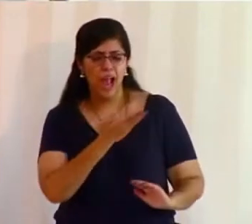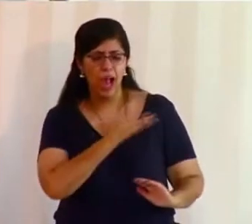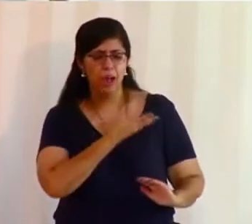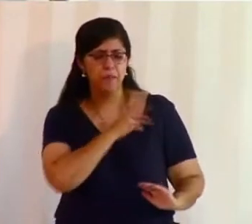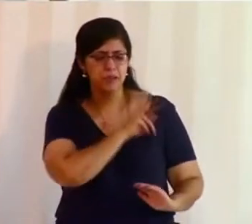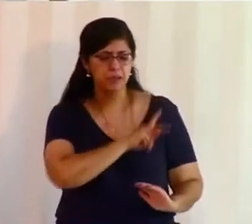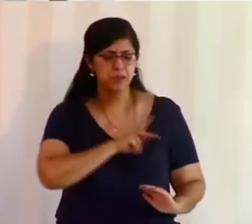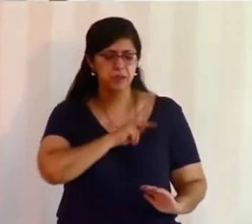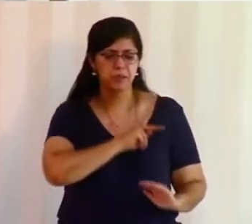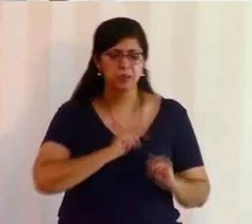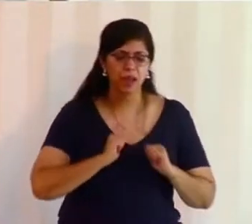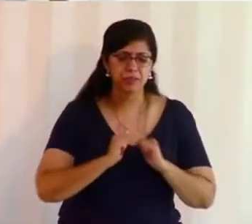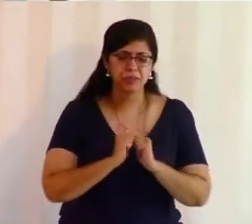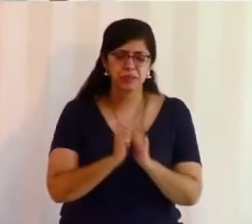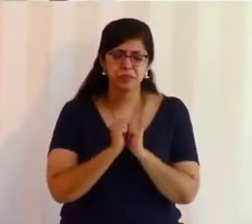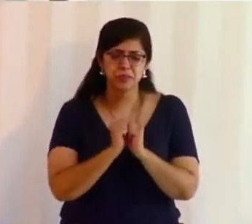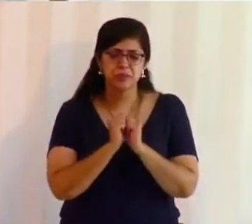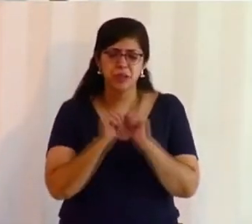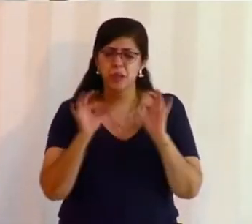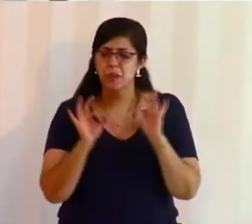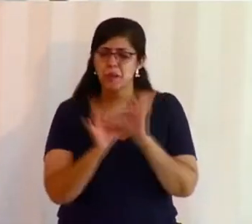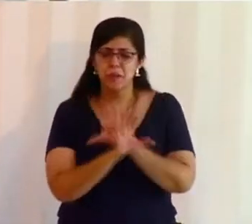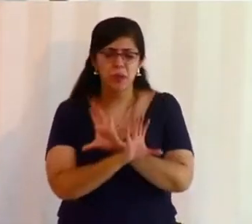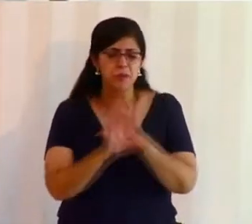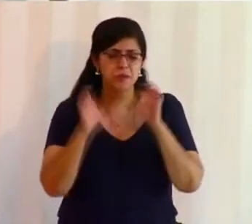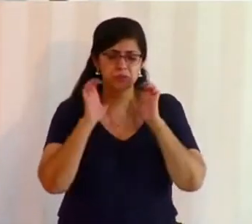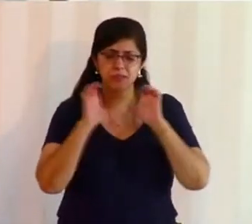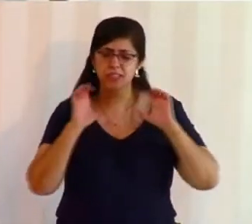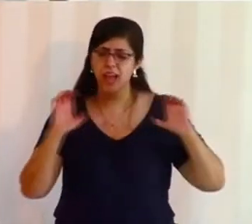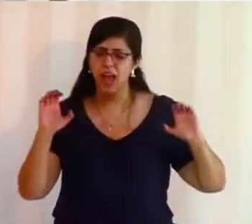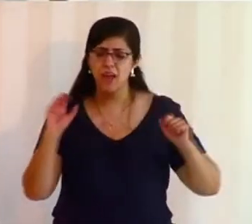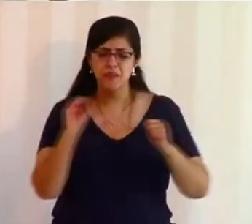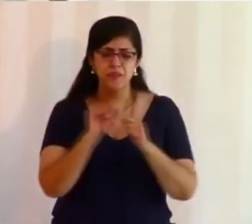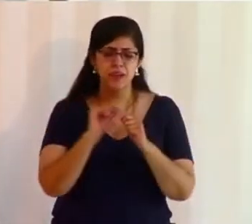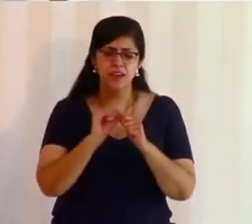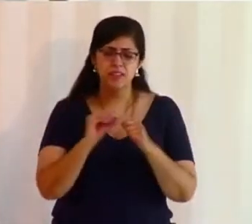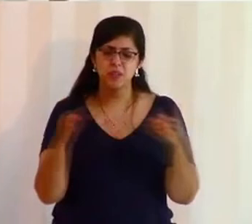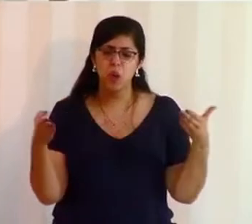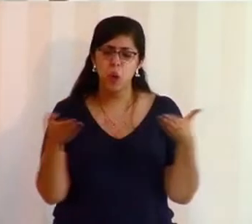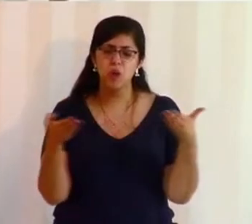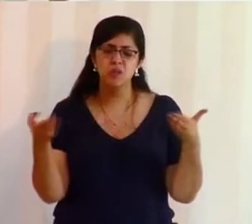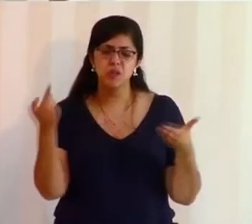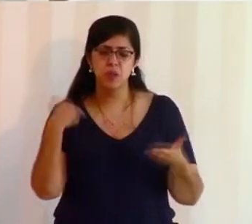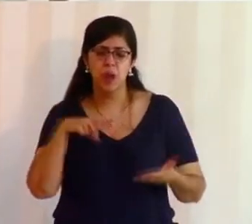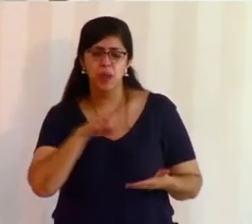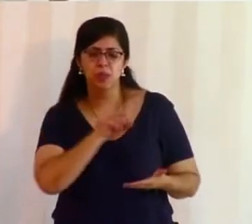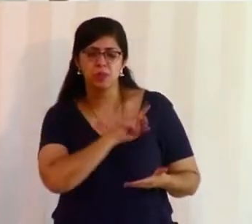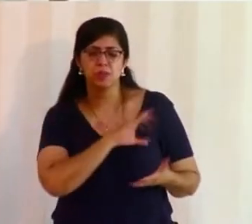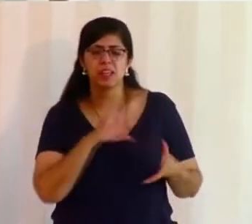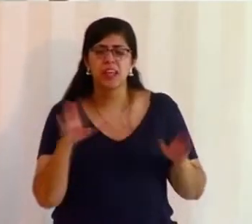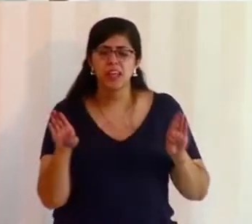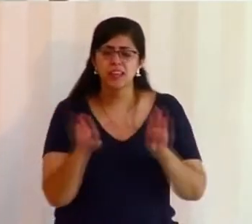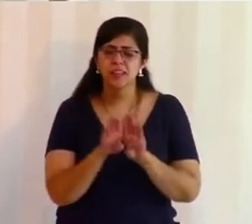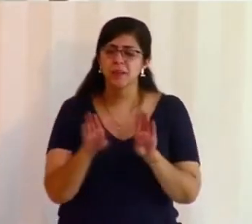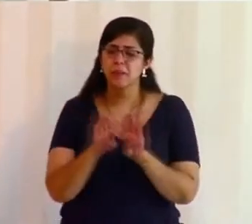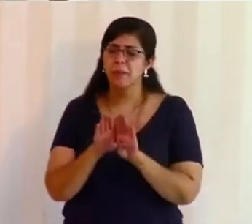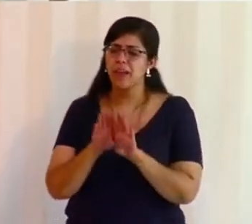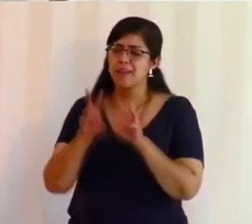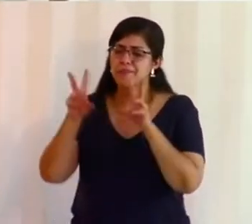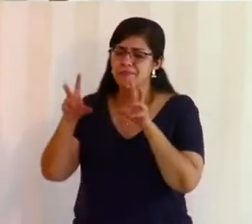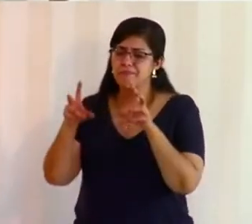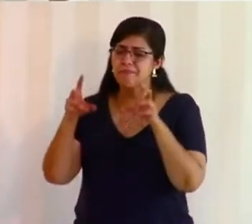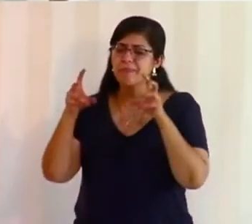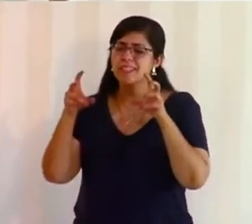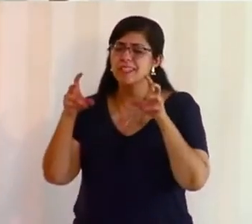o Senhor o queria levar naquela ocasião, faz isso conosco hoje também, Senhor. Dá sensibilidade à Tua igreja, para